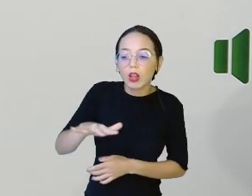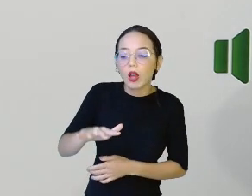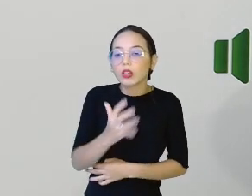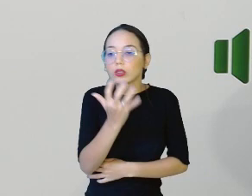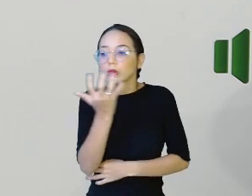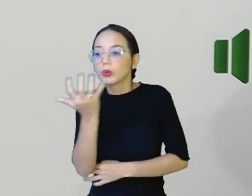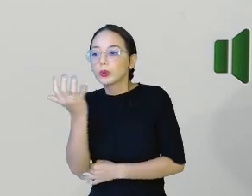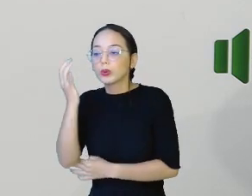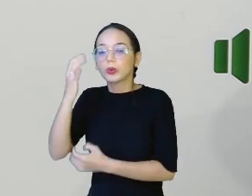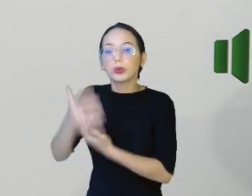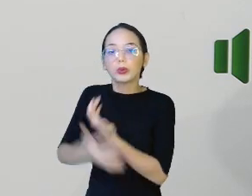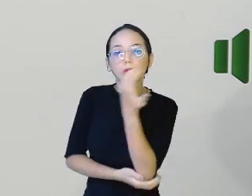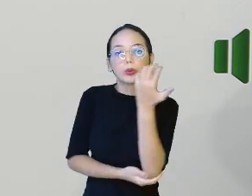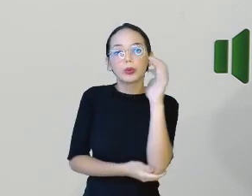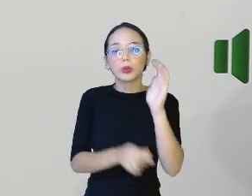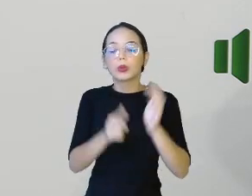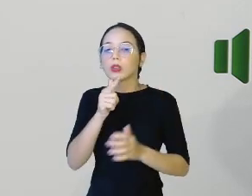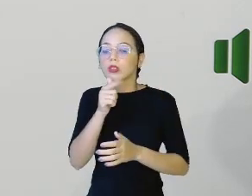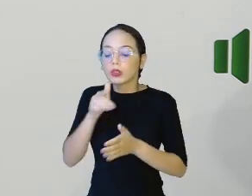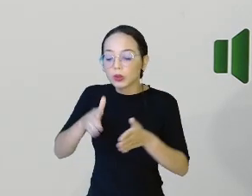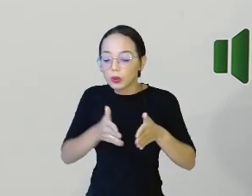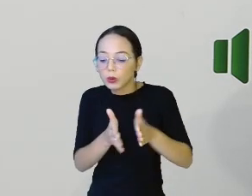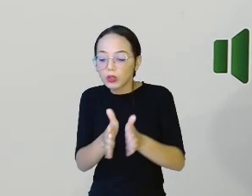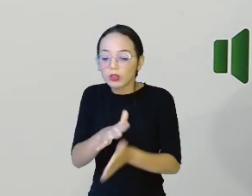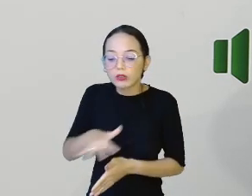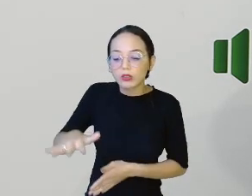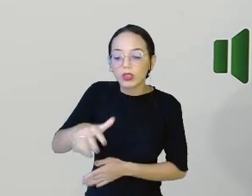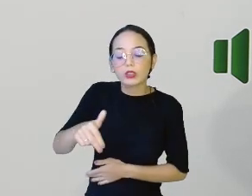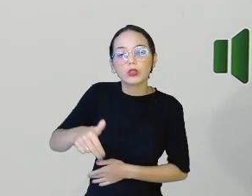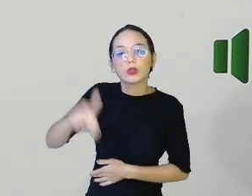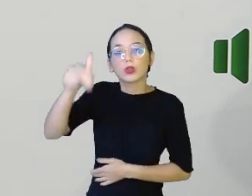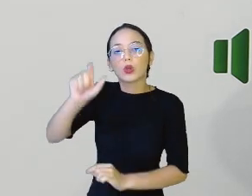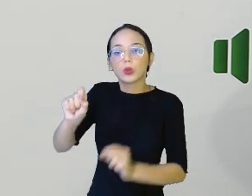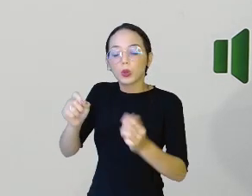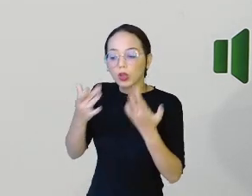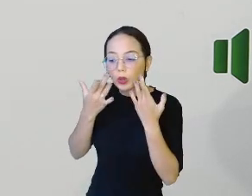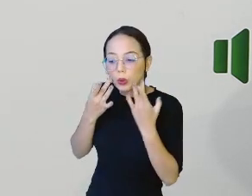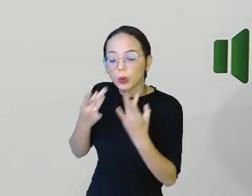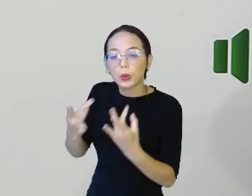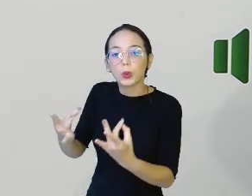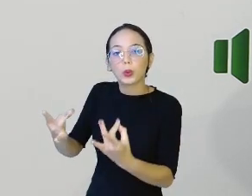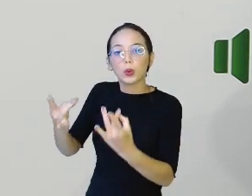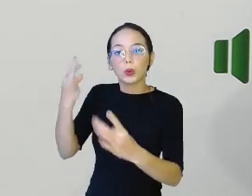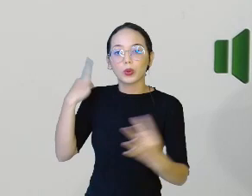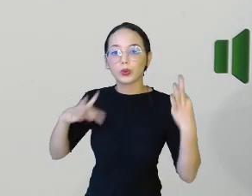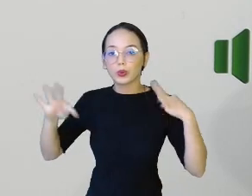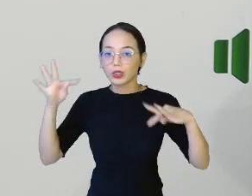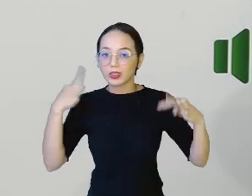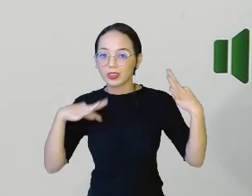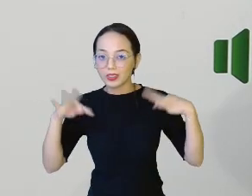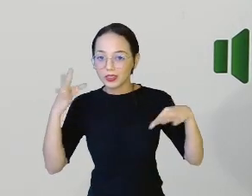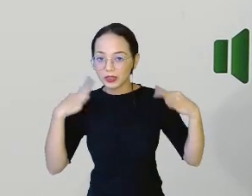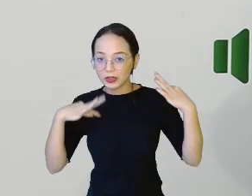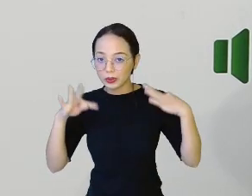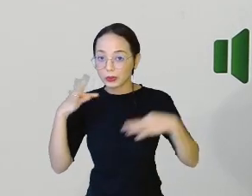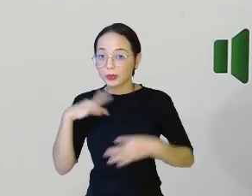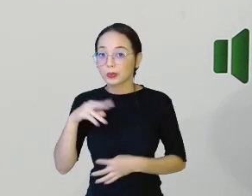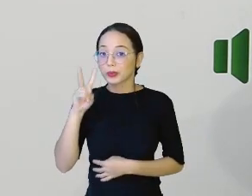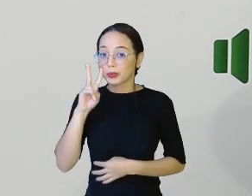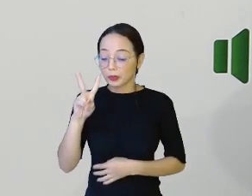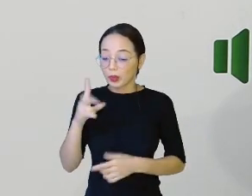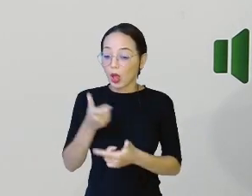floresta, os rios da região norte são atrativos turísticos. Vejam bem,